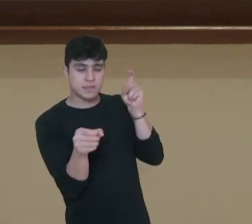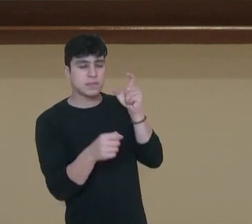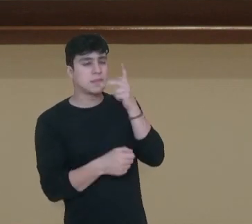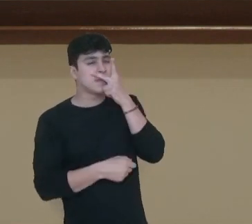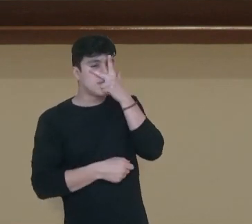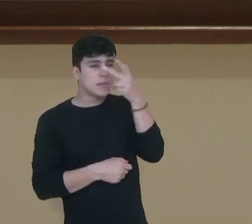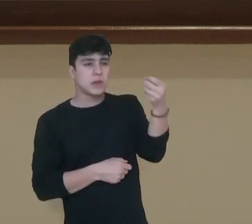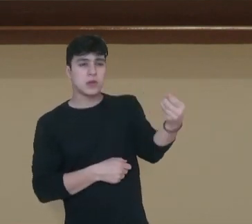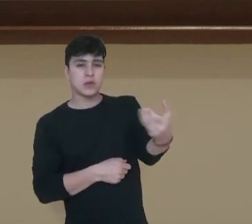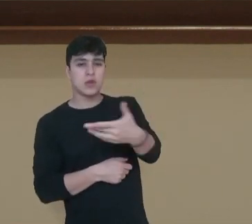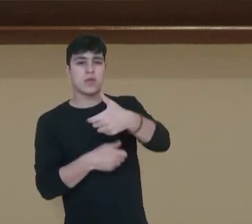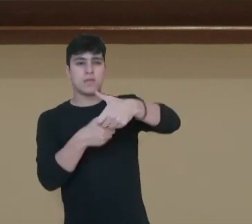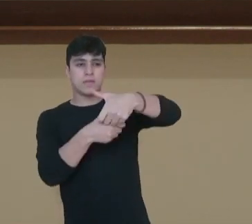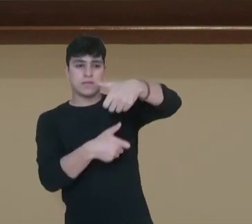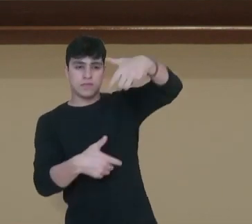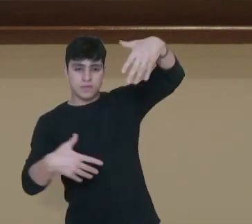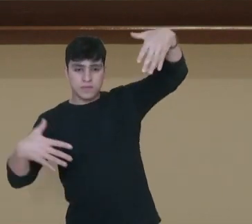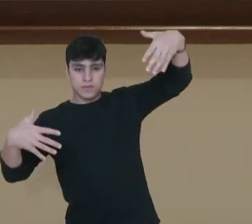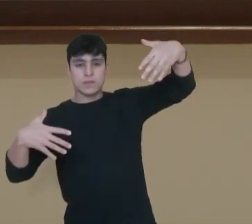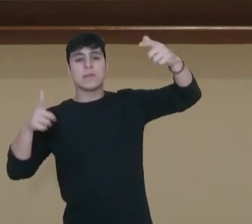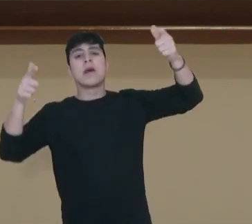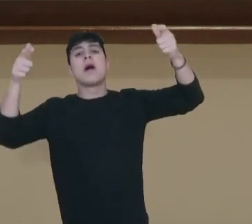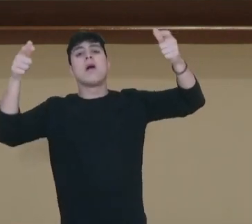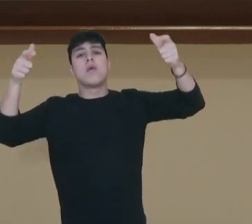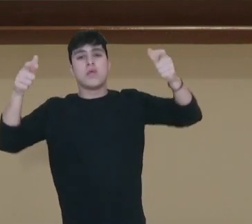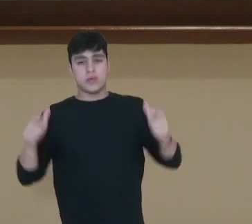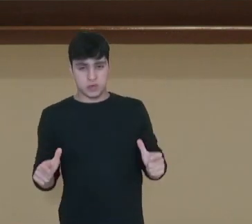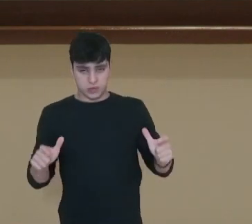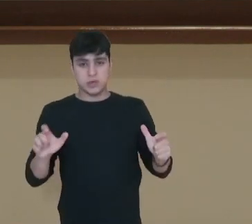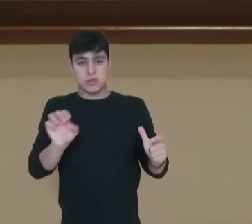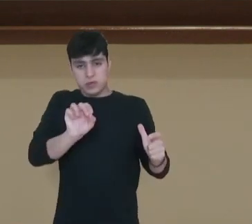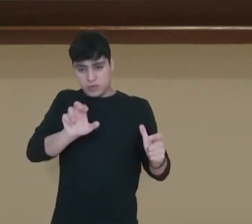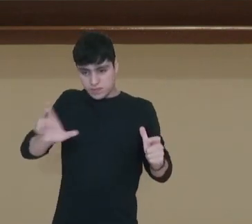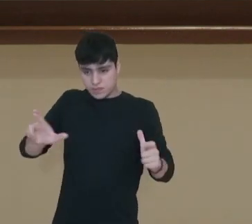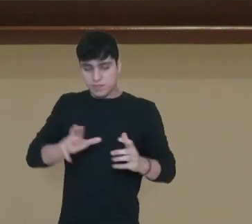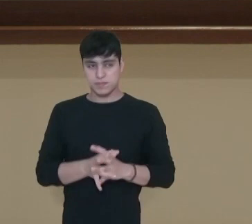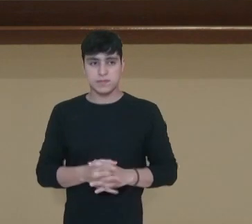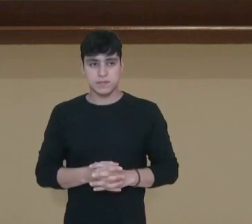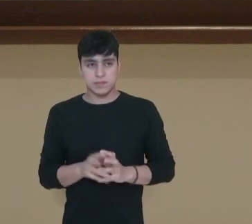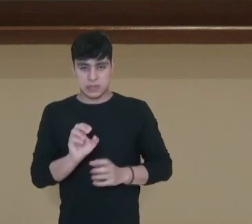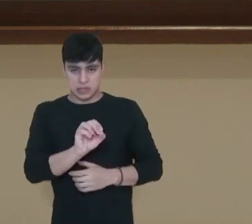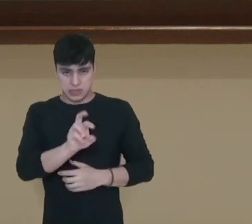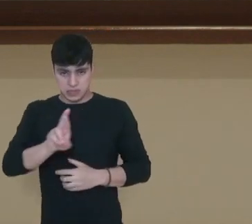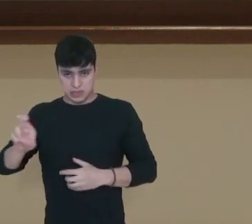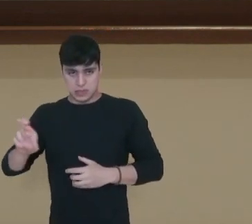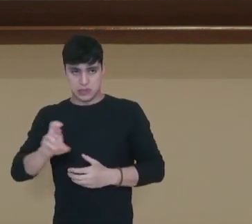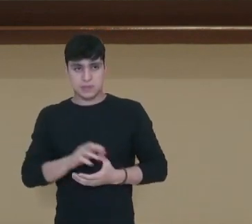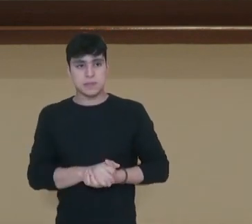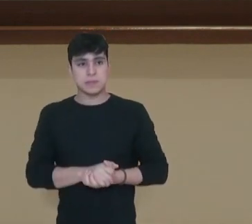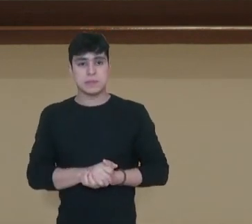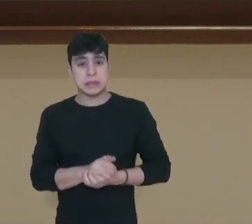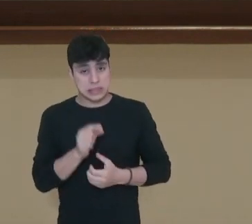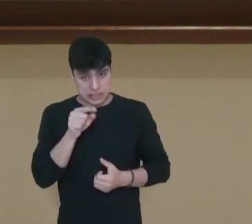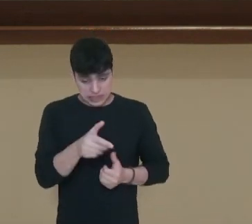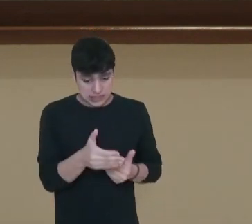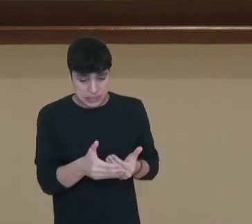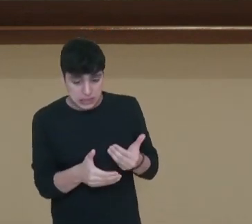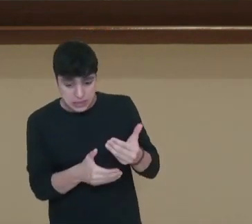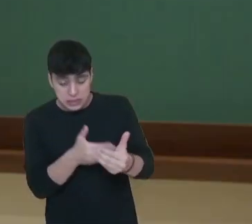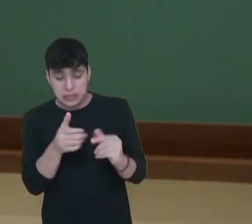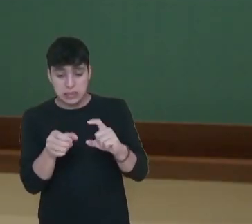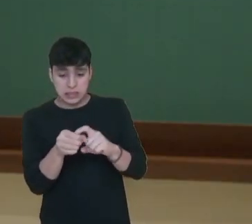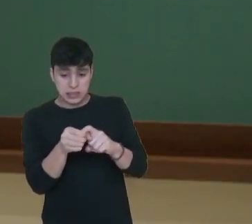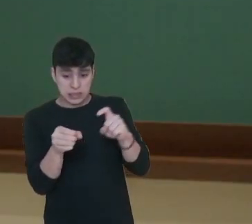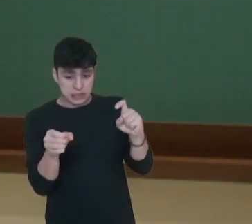novo mapa ali no Oriente. A gente vai ver que essa independência da Índia,